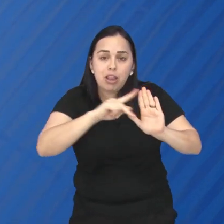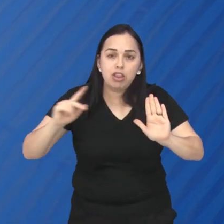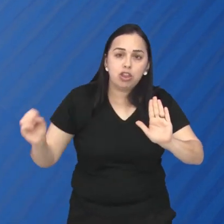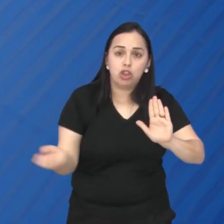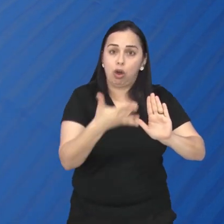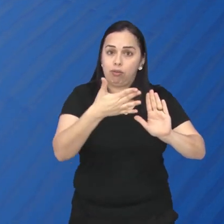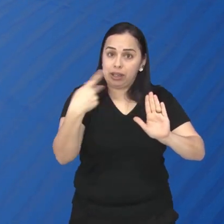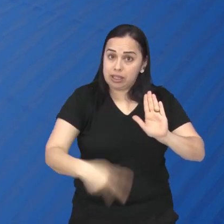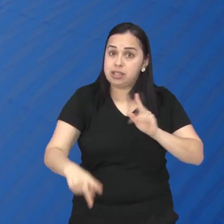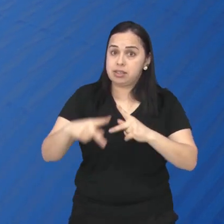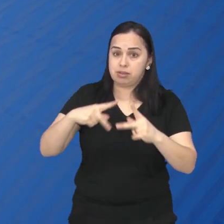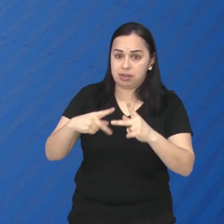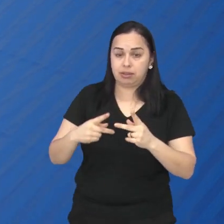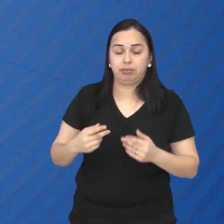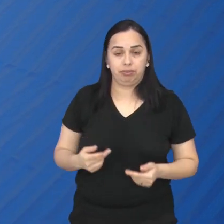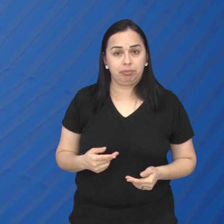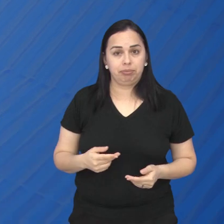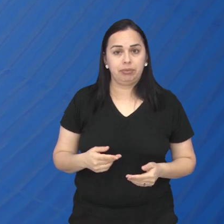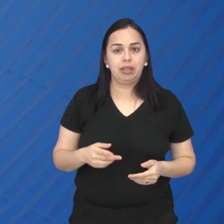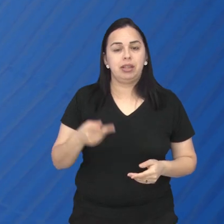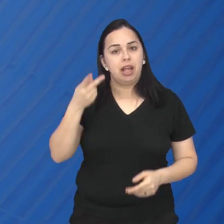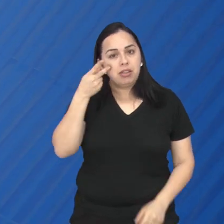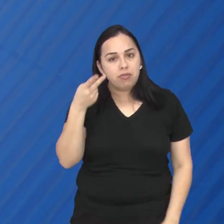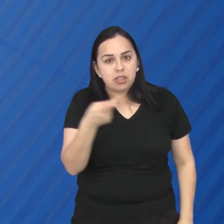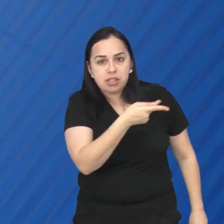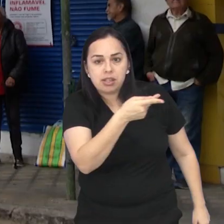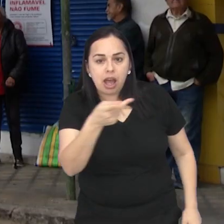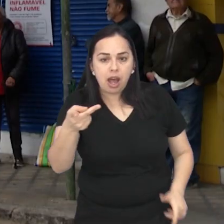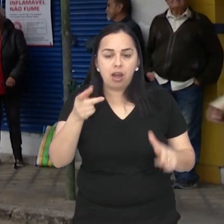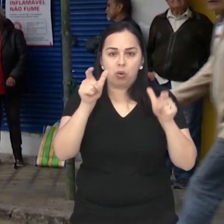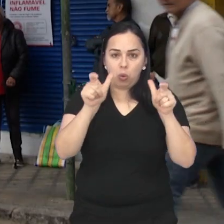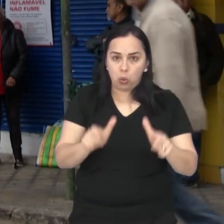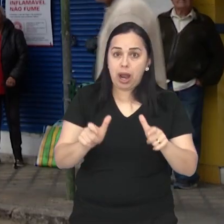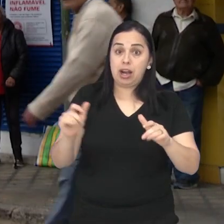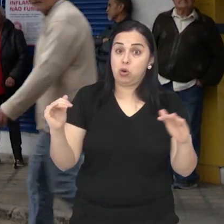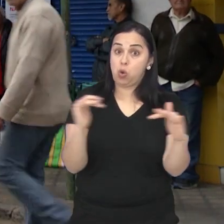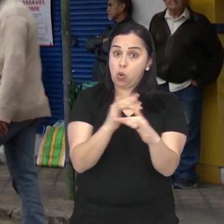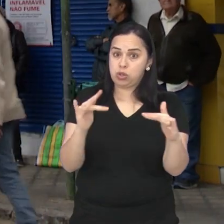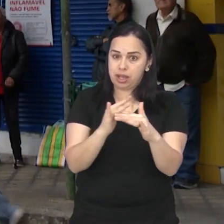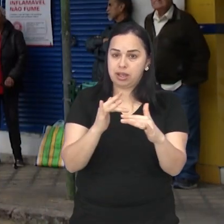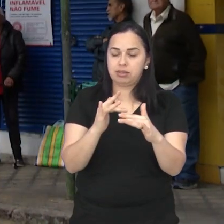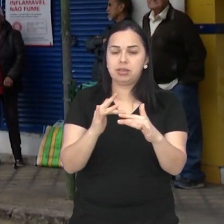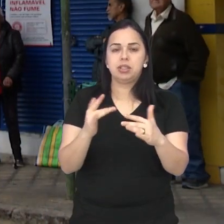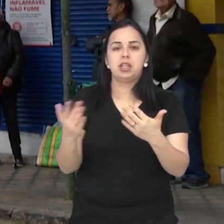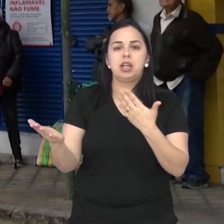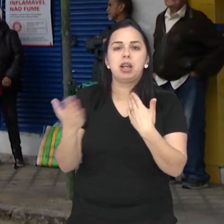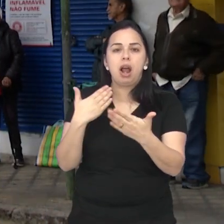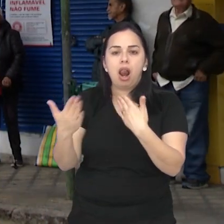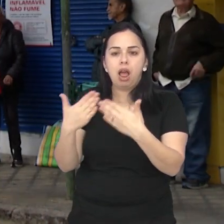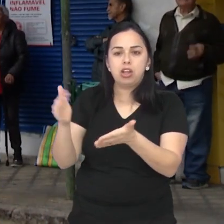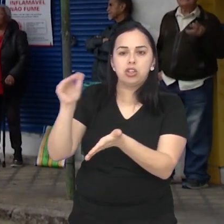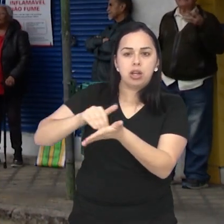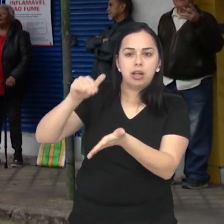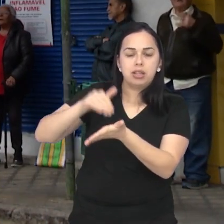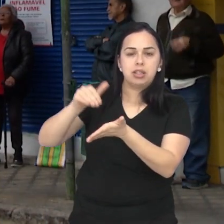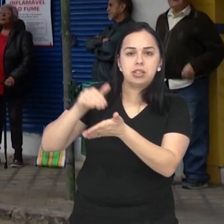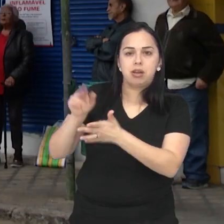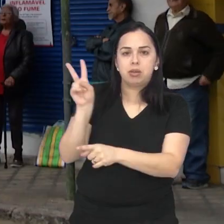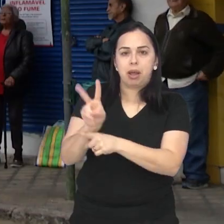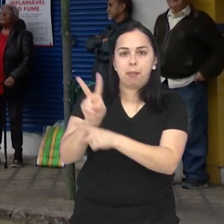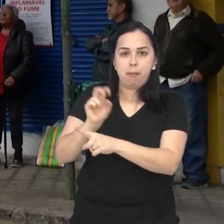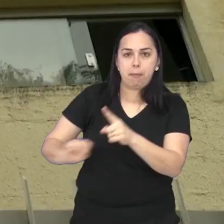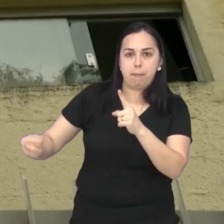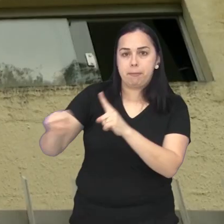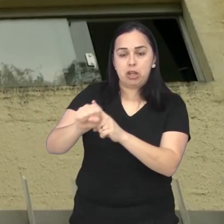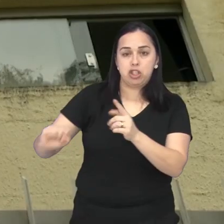uma nova unidade do Bom Prato para a cidade. Eles também visitaram o espaço que funciona no centro e se